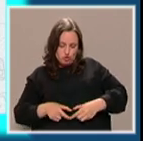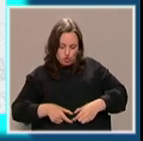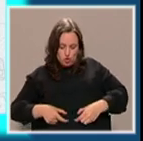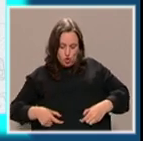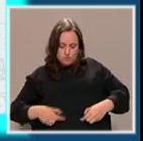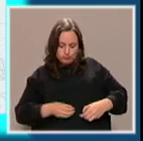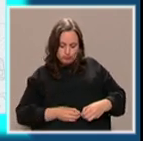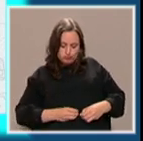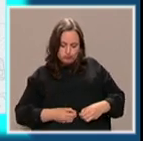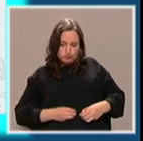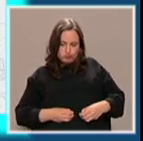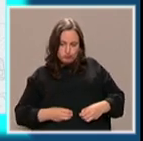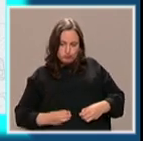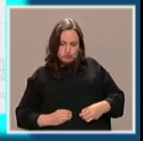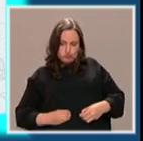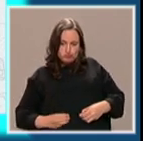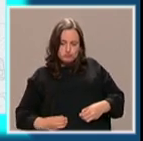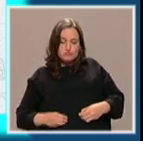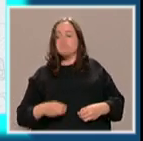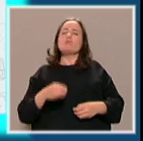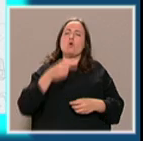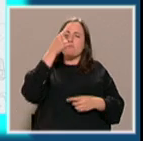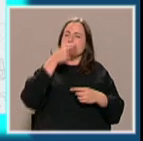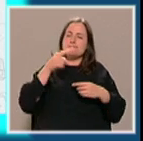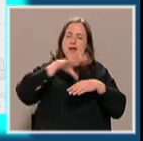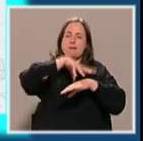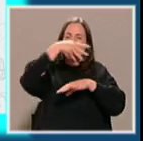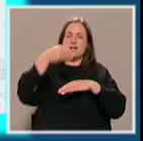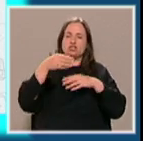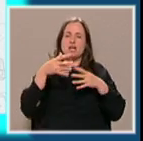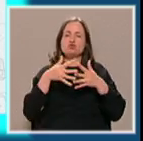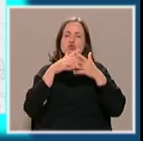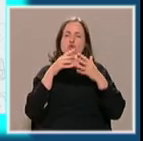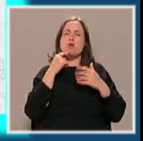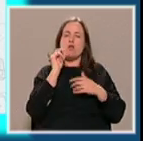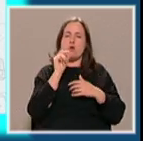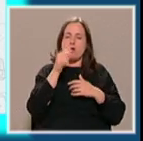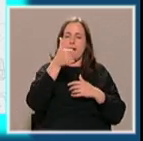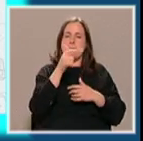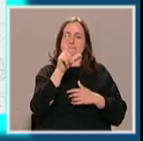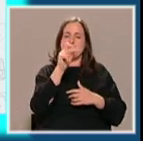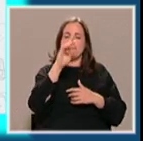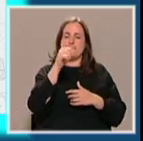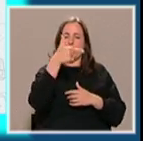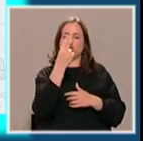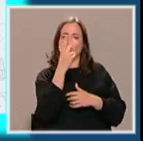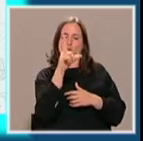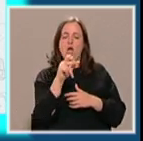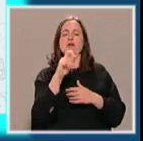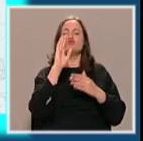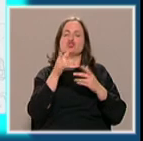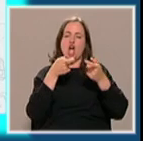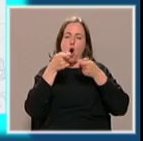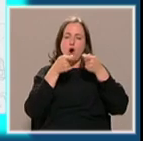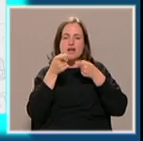sensivelmente, uma semana após a fecundação, ao 7º dia, essa estrutura tem a designação de blástula, em que já há uma